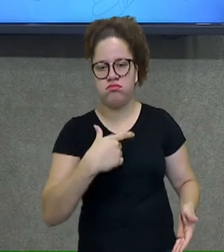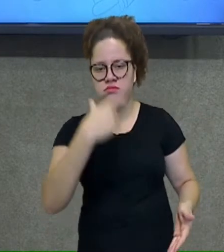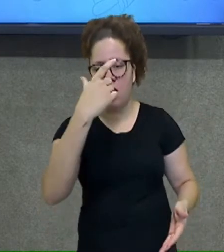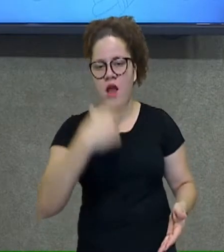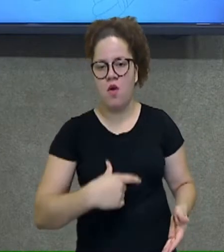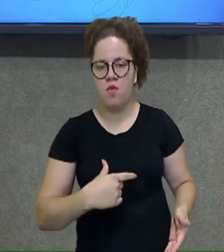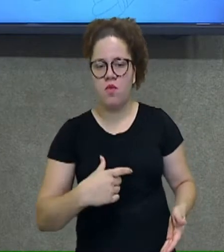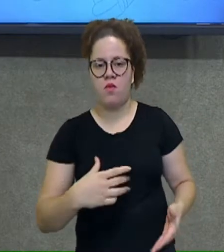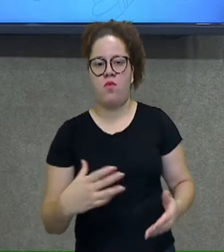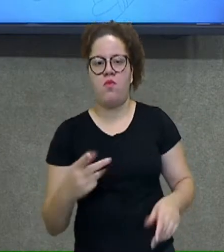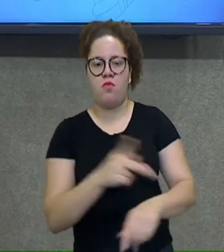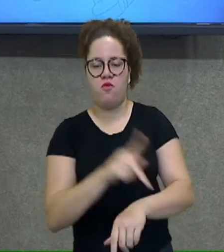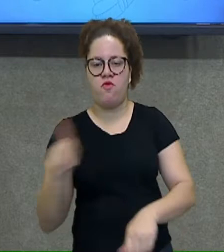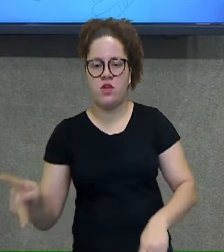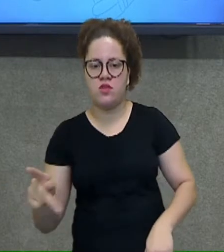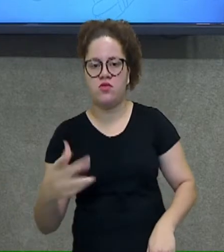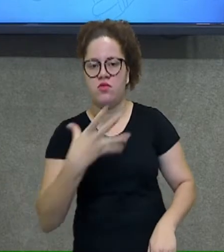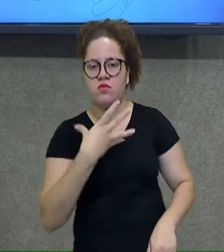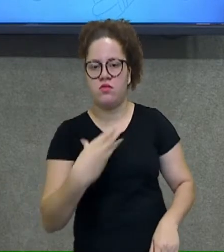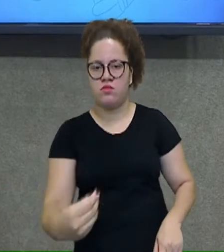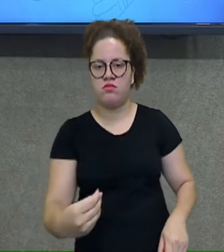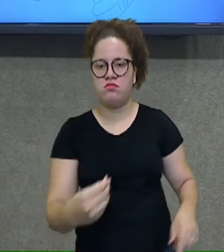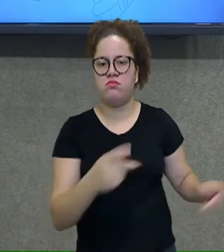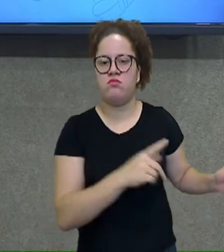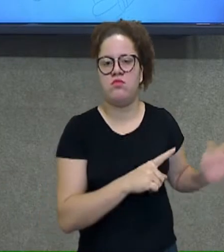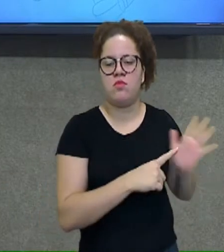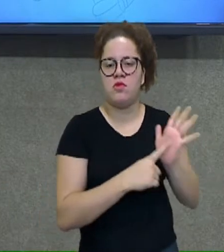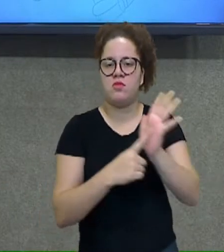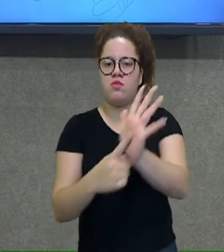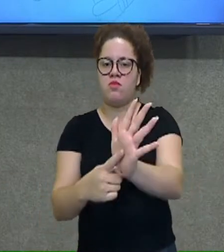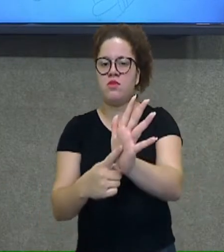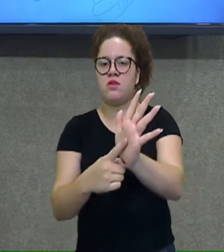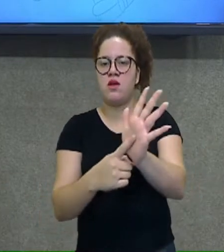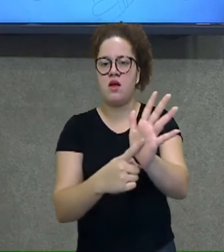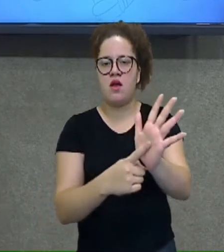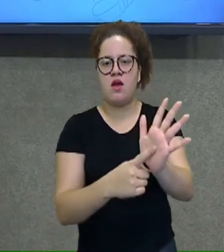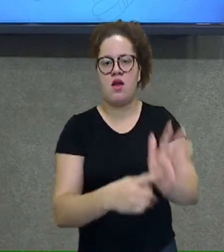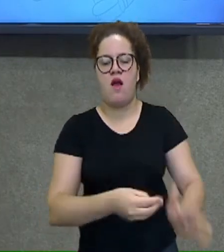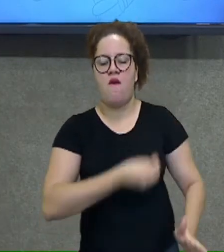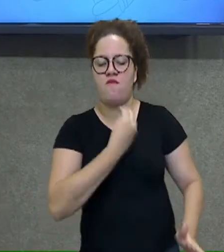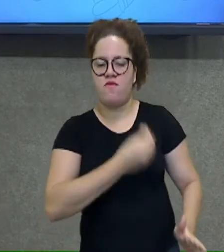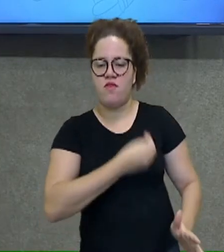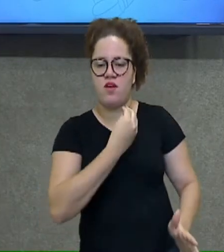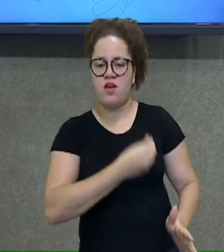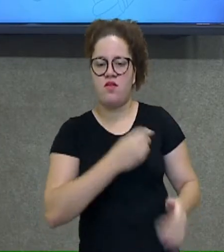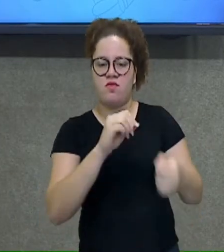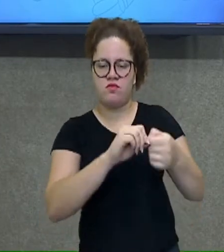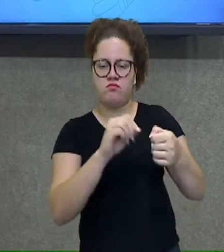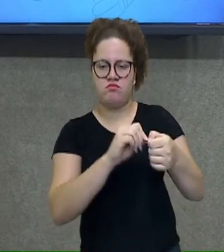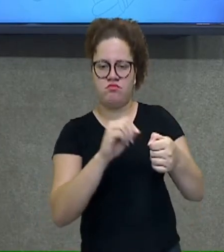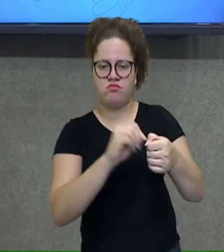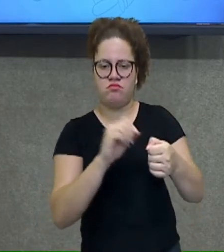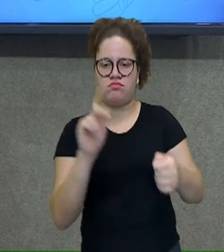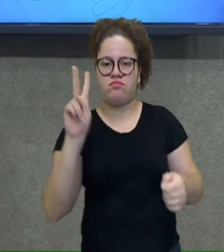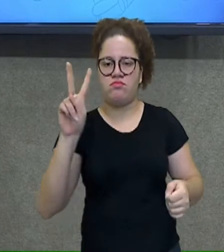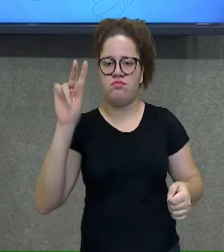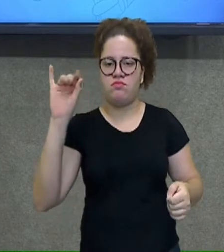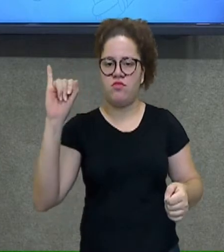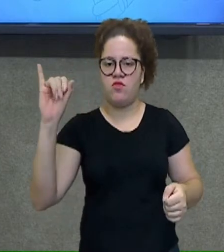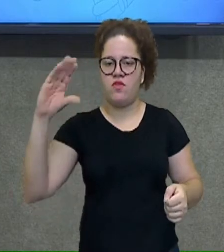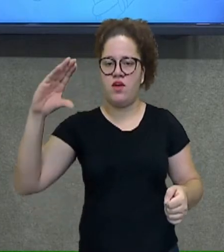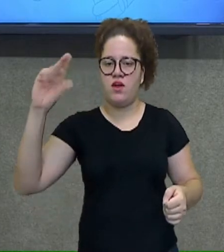estaremos trazendo para você, para todos os nossos alunos, um pouquinho da vida e da obra do artista contemporâneo Vicky